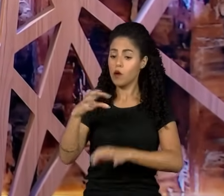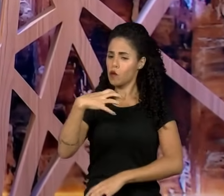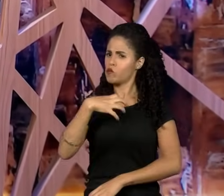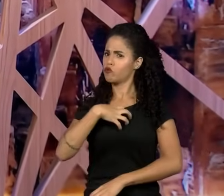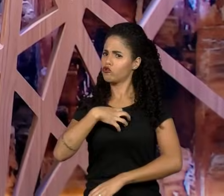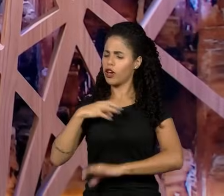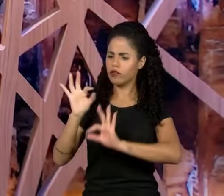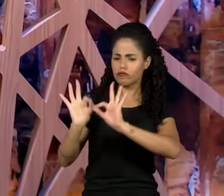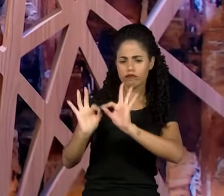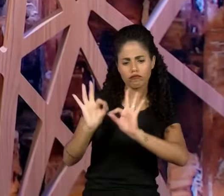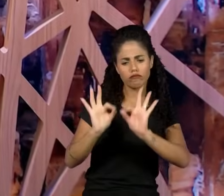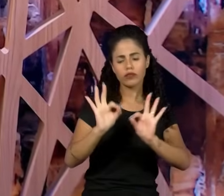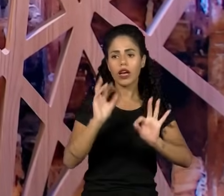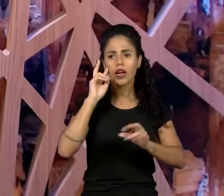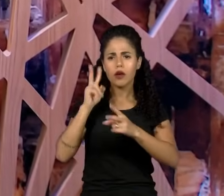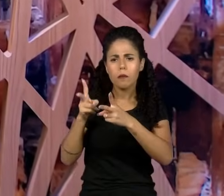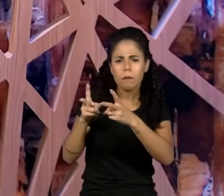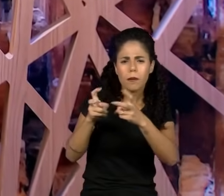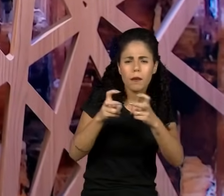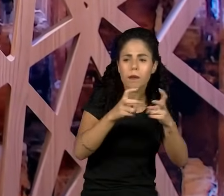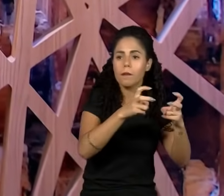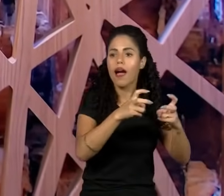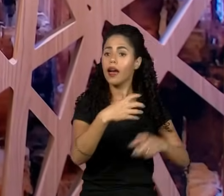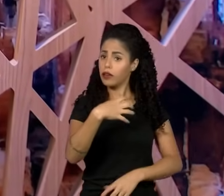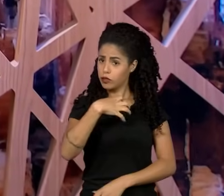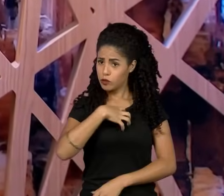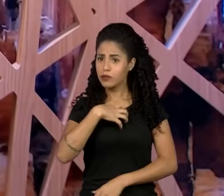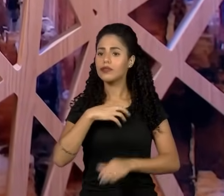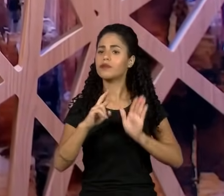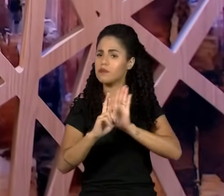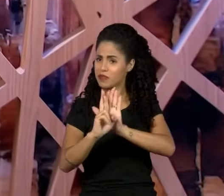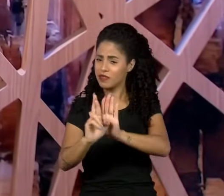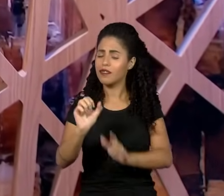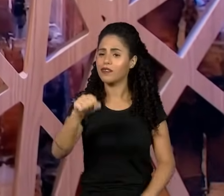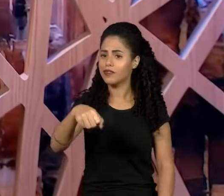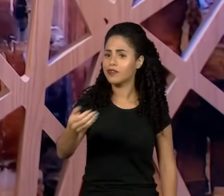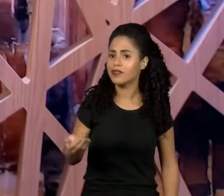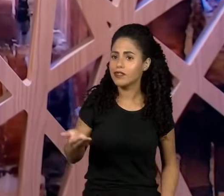nesse movimento e vejo muitos de nós nessa retomada,